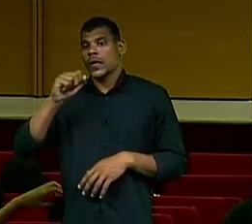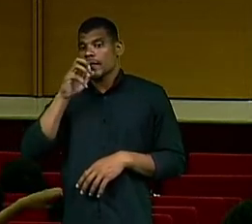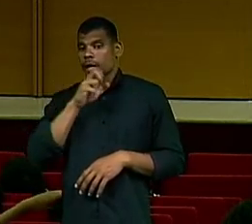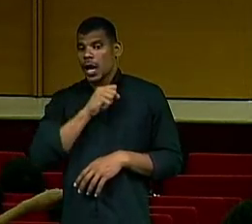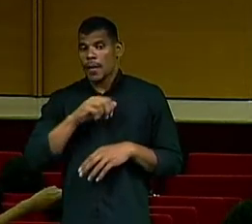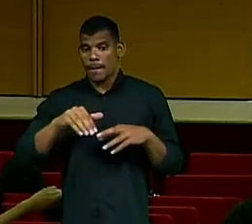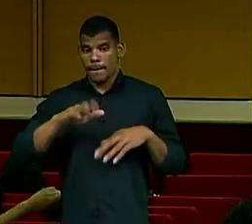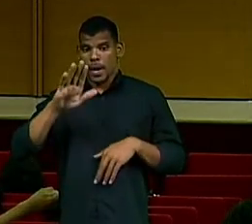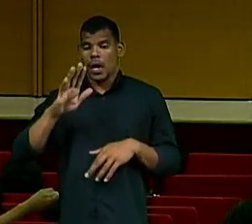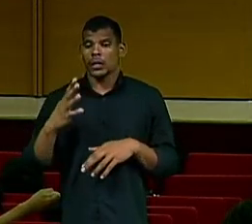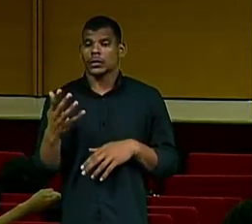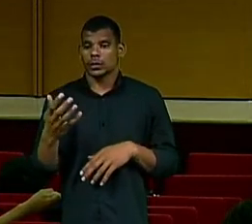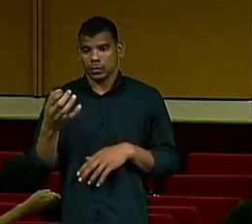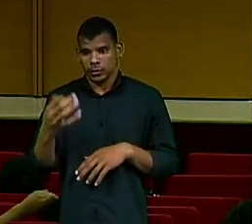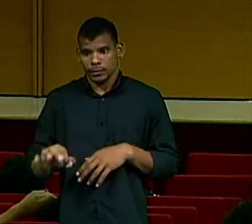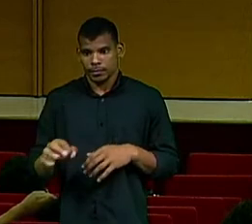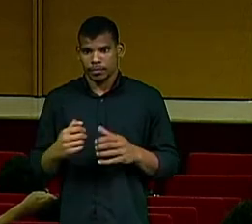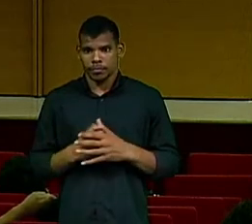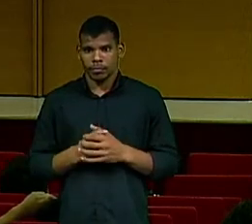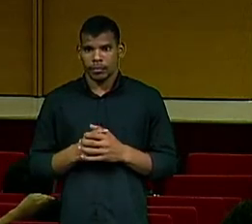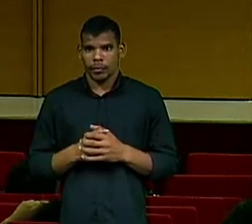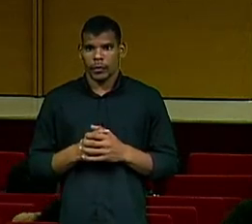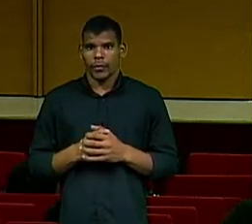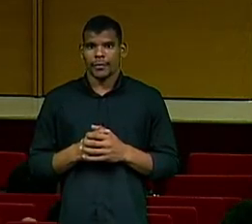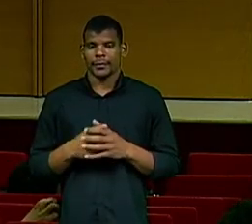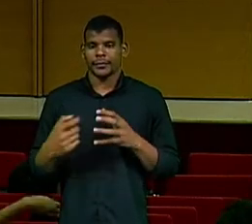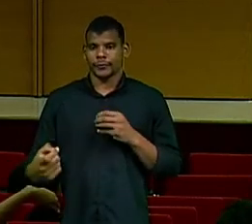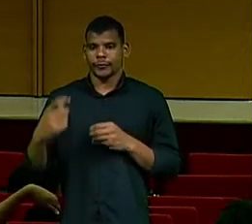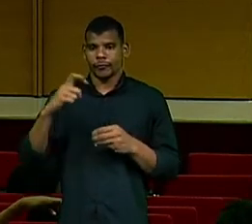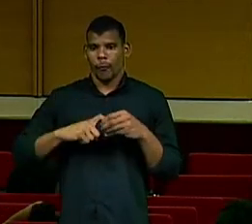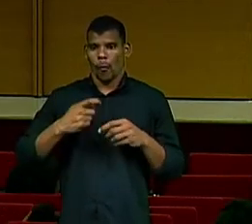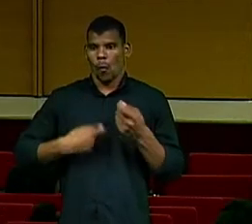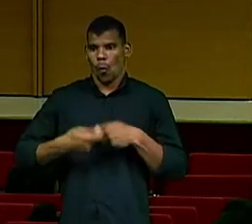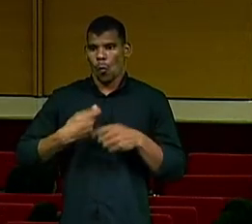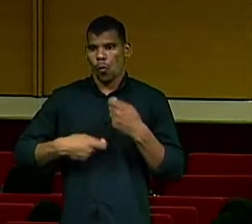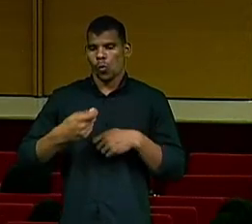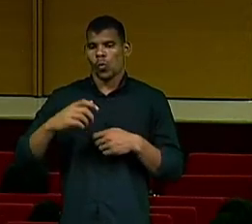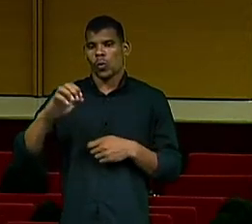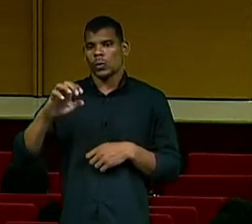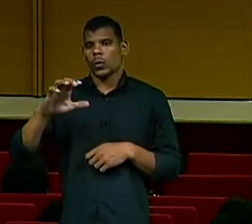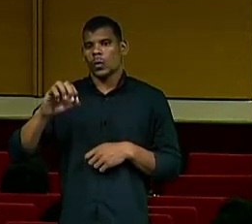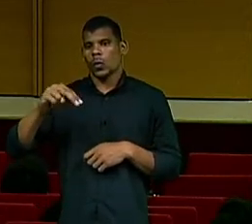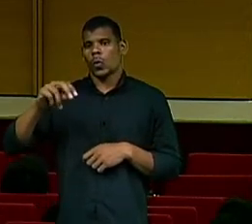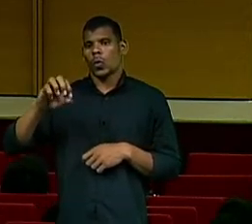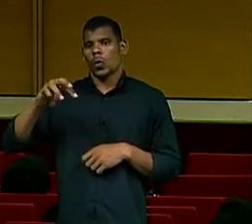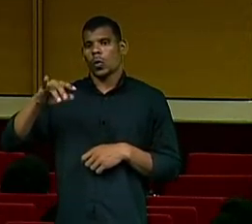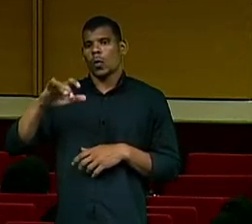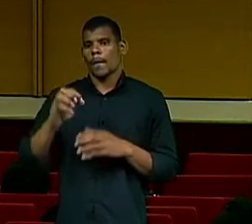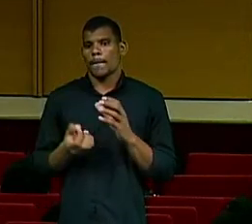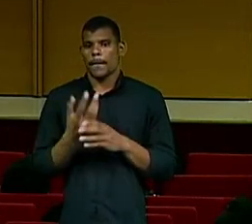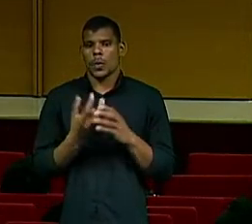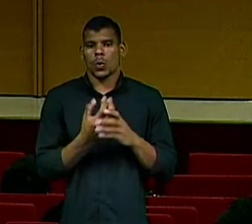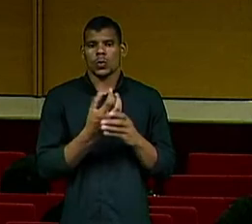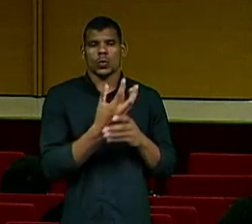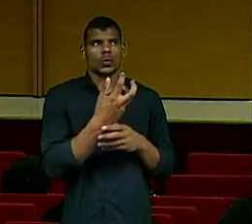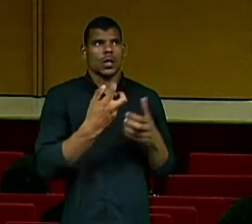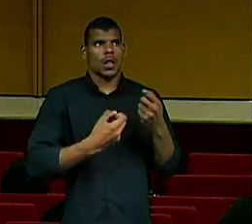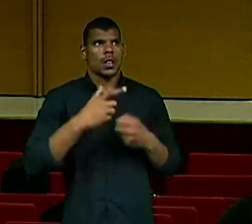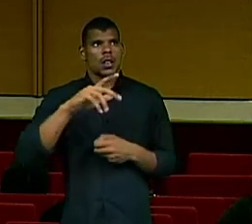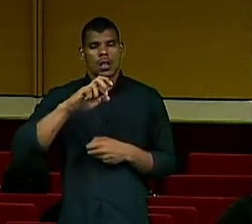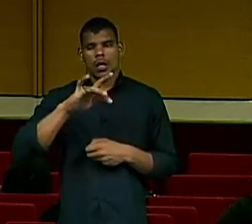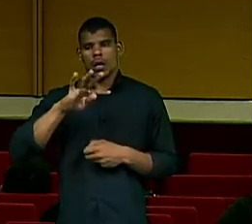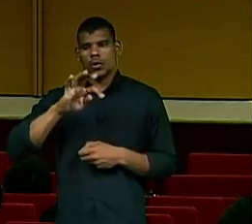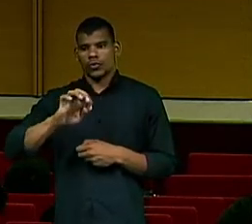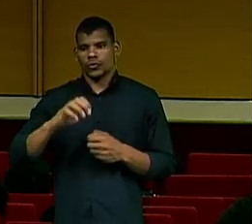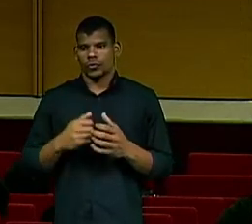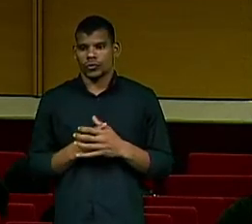plantar e colher mais rápido tem mais retorno econômico para que o animal Produza mais leite para que o